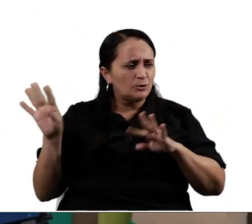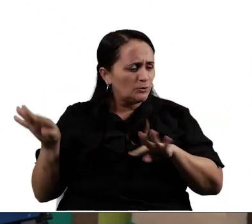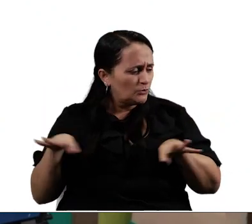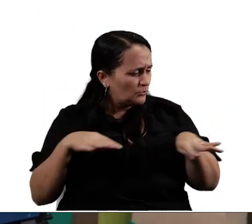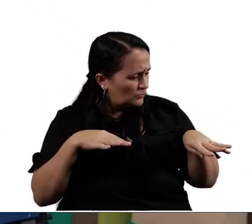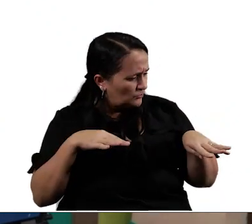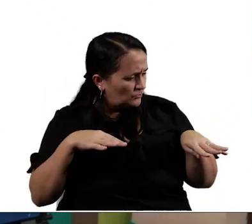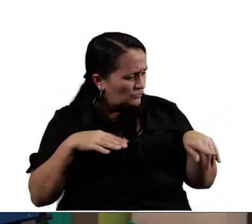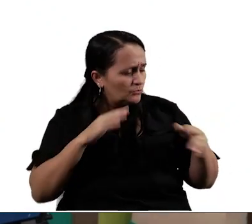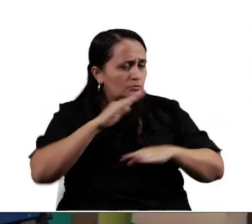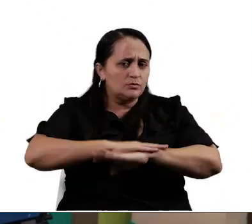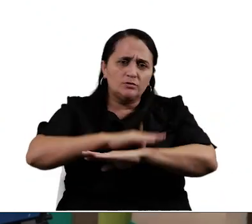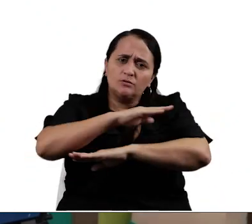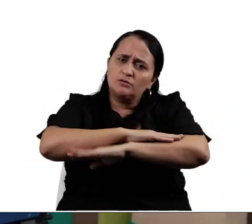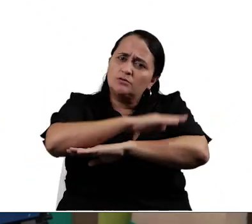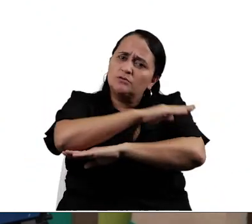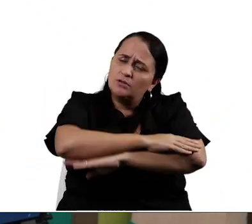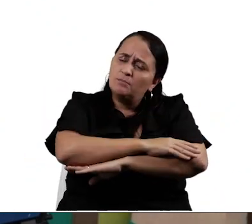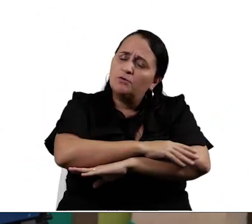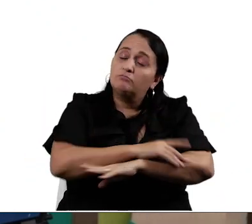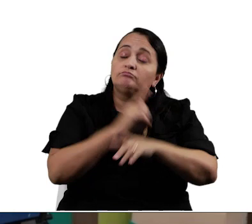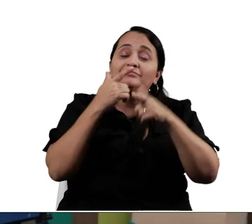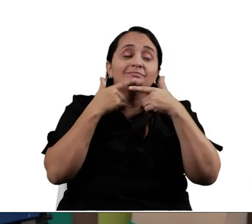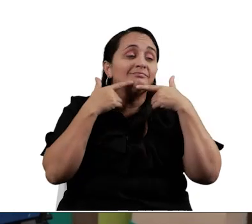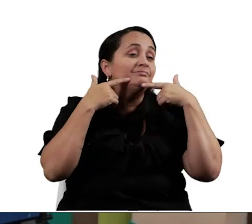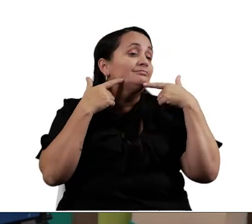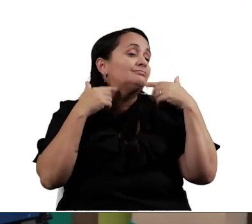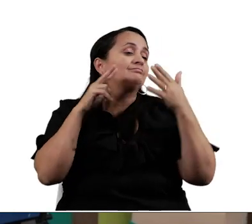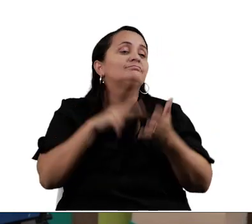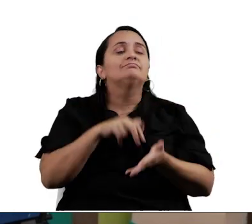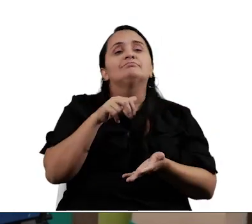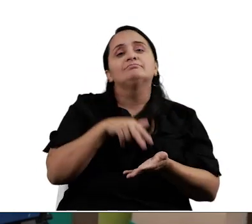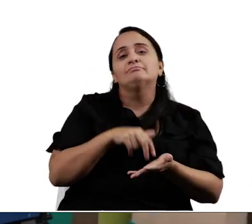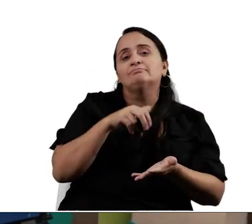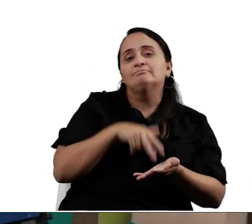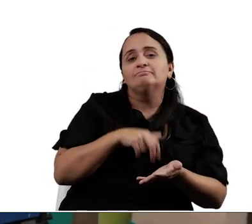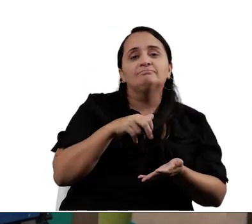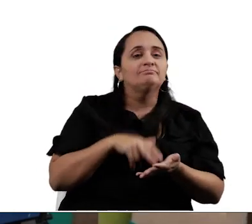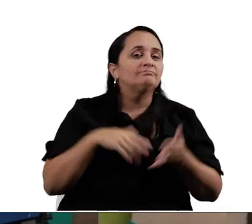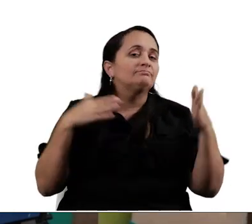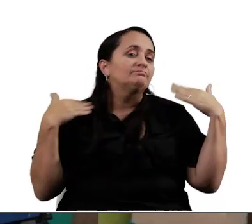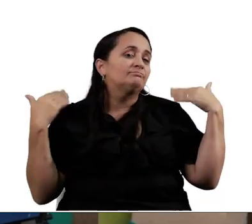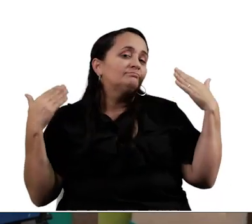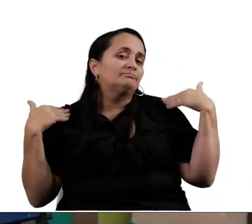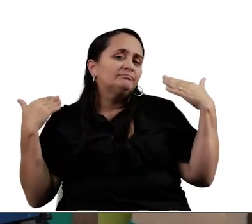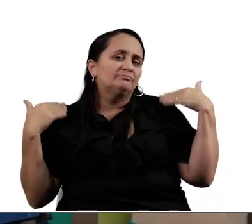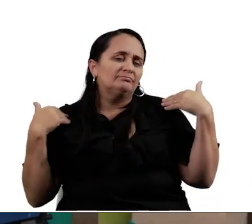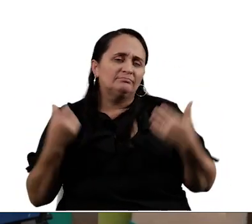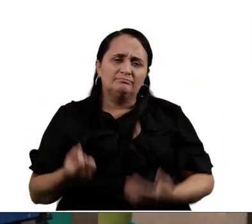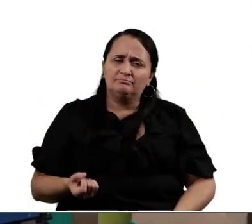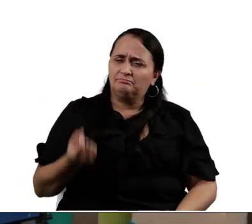do que o senhor sapo. As pessoas, os bichinhos, os passarinhos estavam tão distraídos que nem